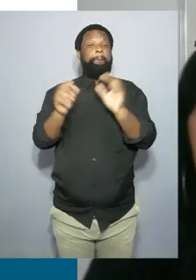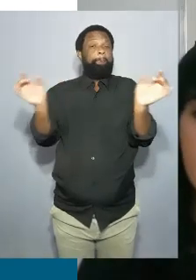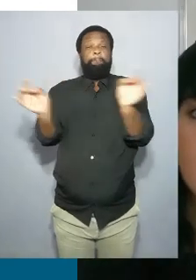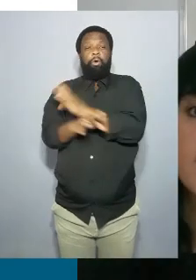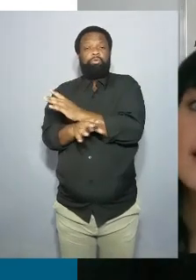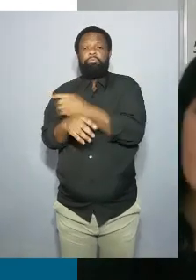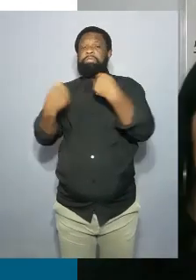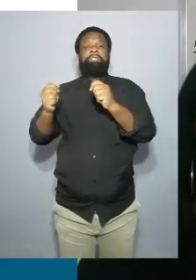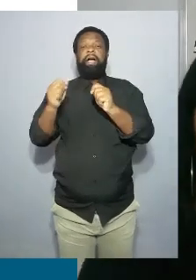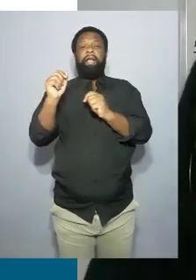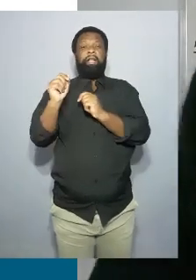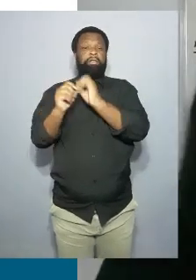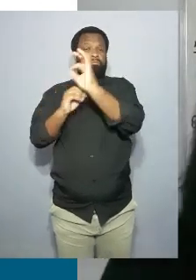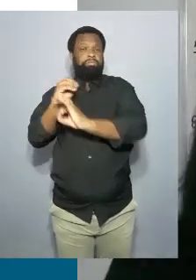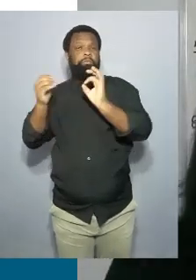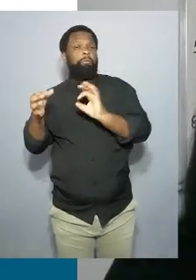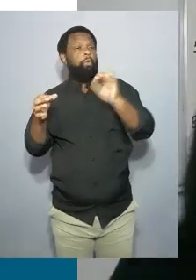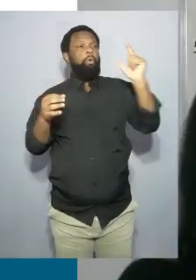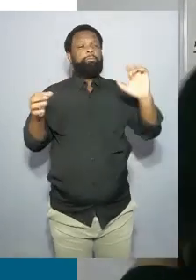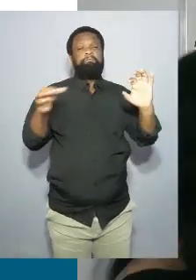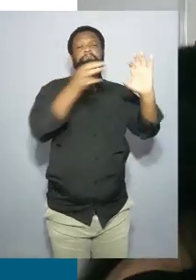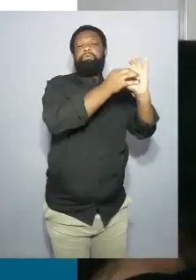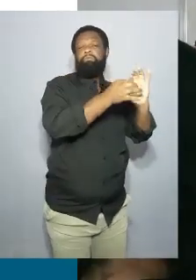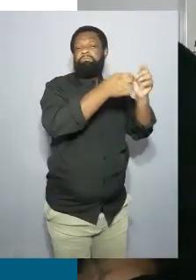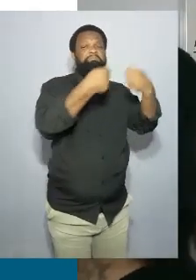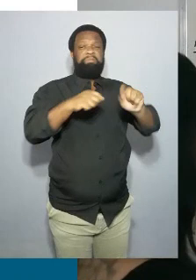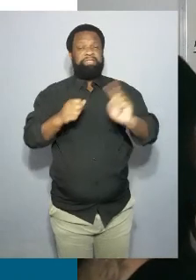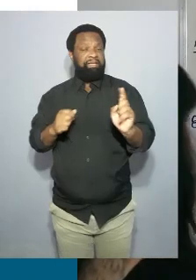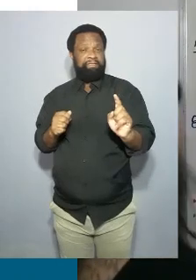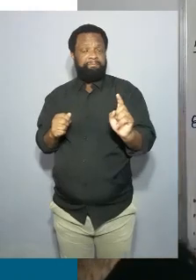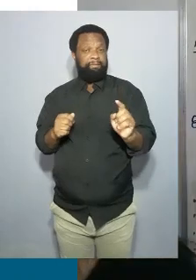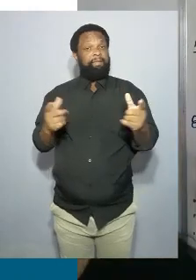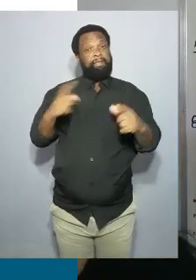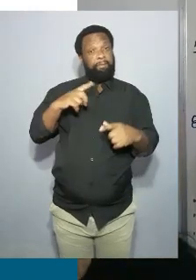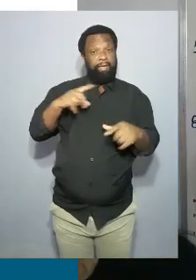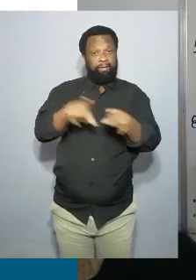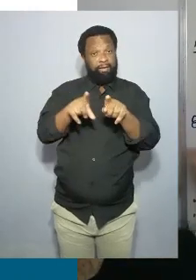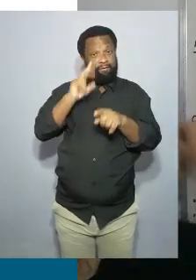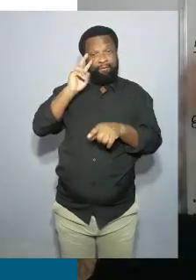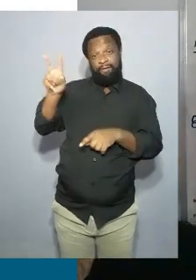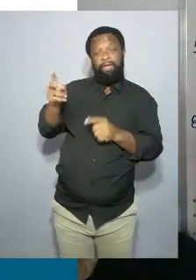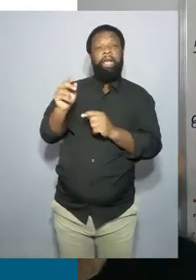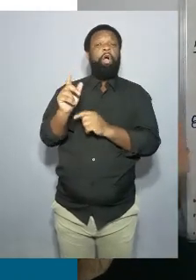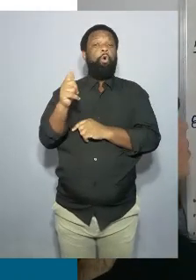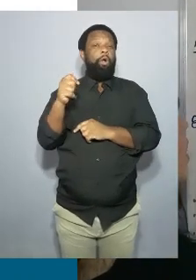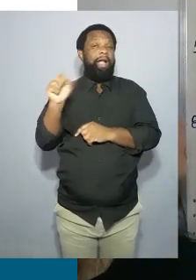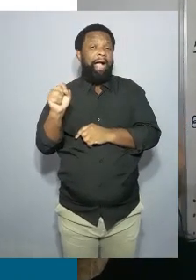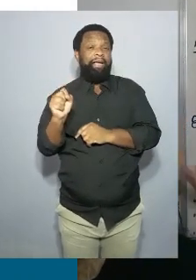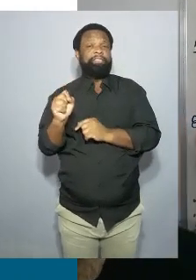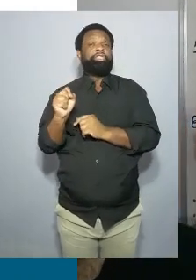estáveis, então eles não se ligam a ninguém, a nenhum outro átomo. E aqui, como vocês podem ver, todos os